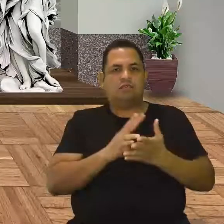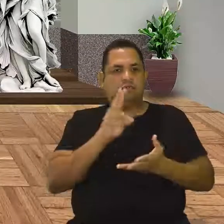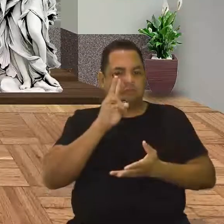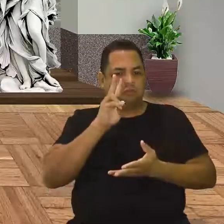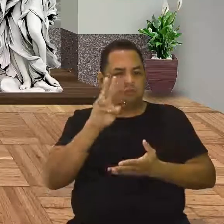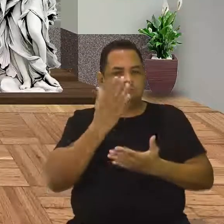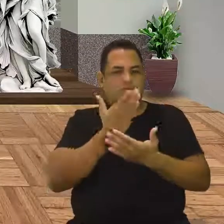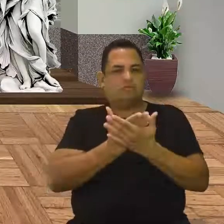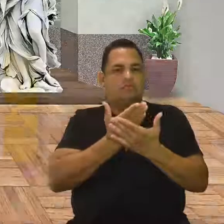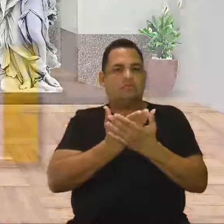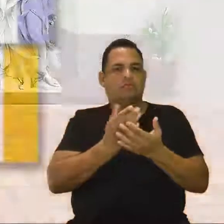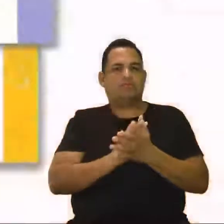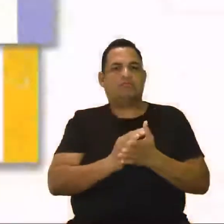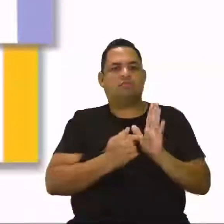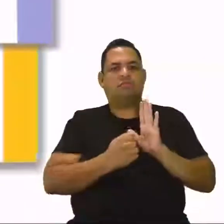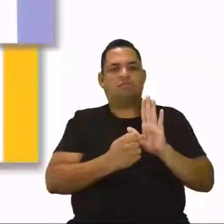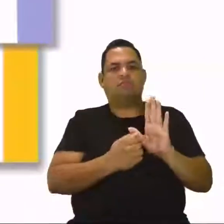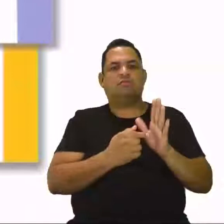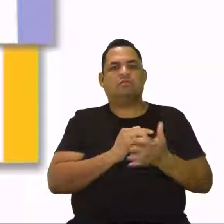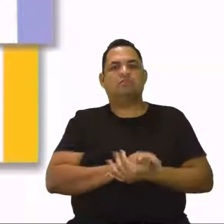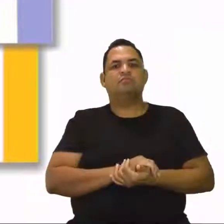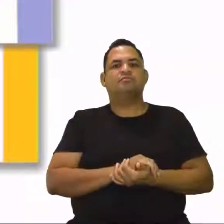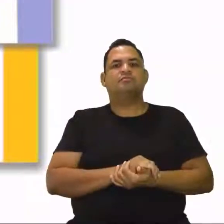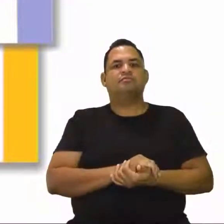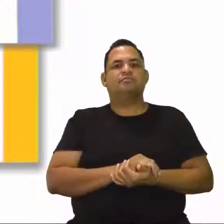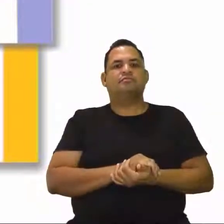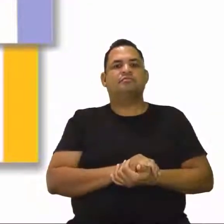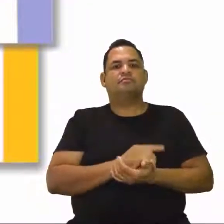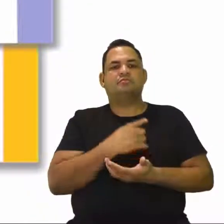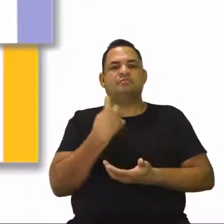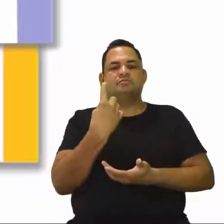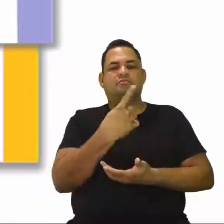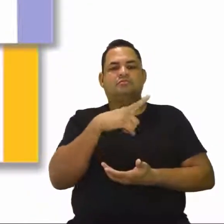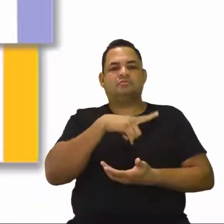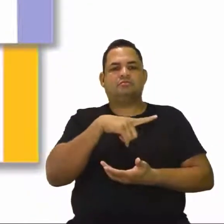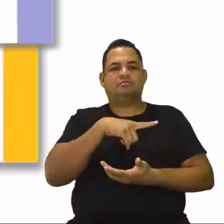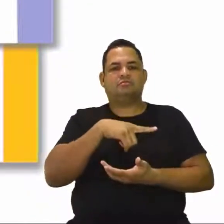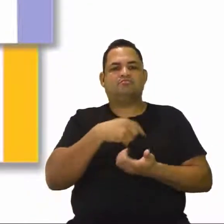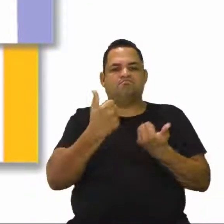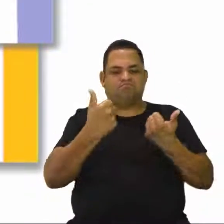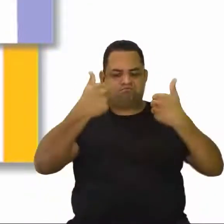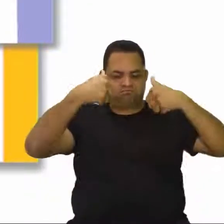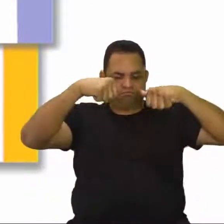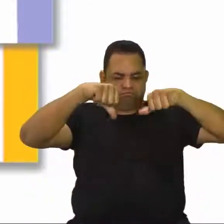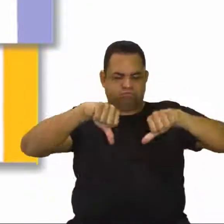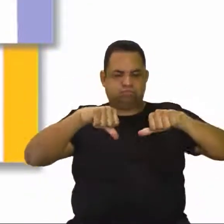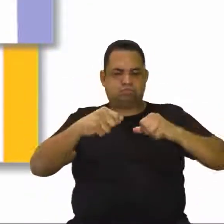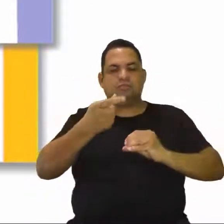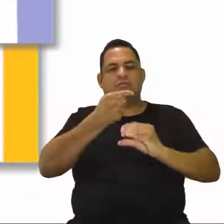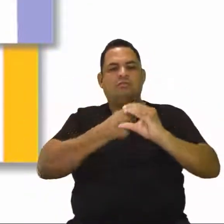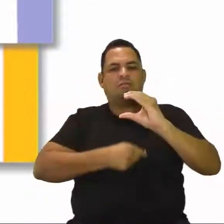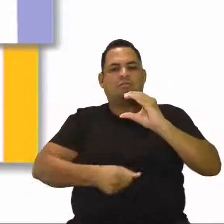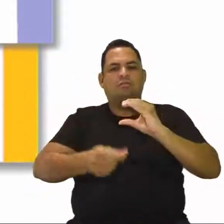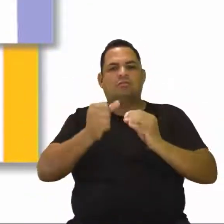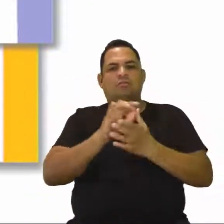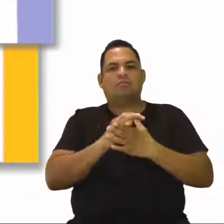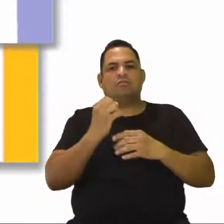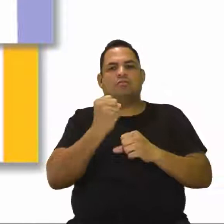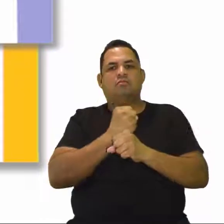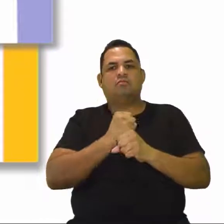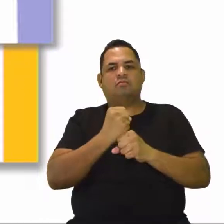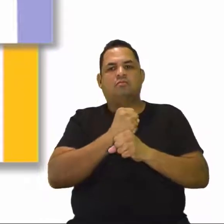vejamos a aula de hoje, o que ela traz. Na aula de hoje, nós teremos aí a crise do capitalismo nos